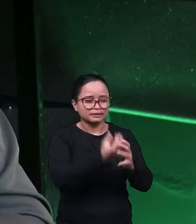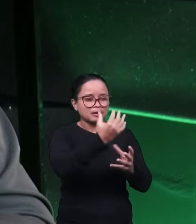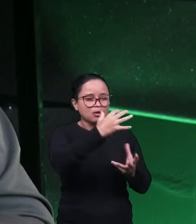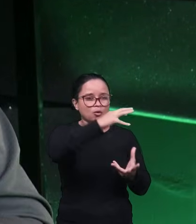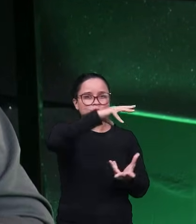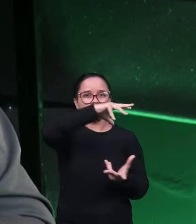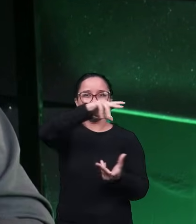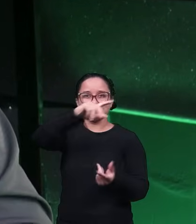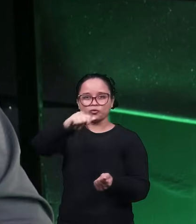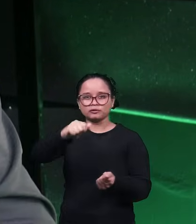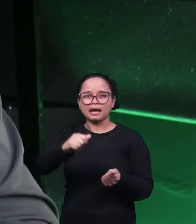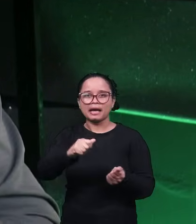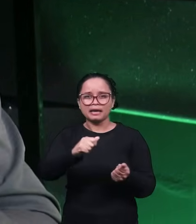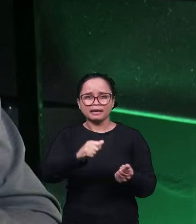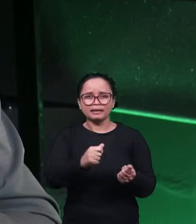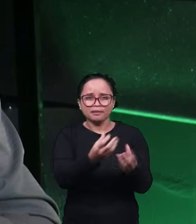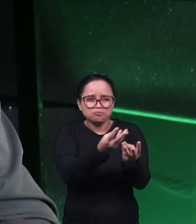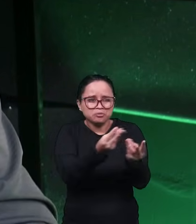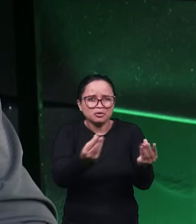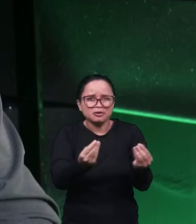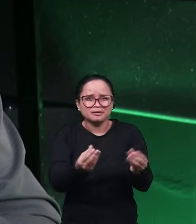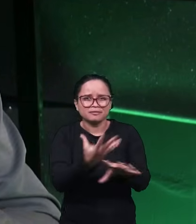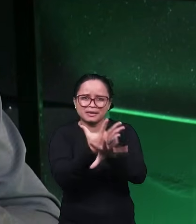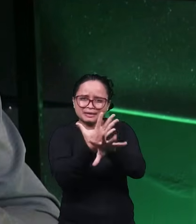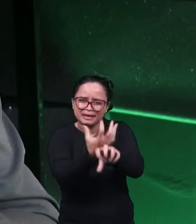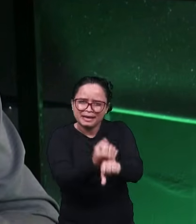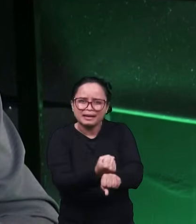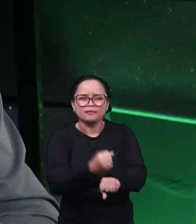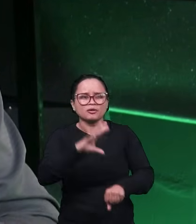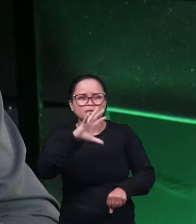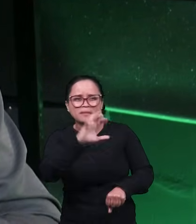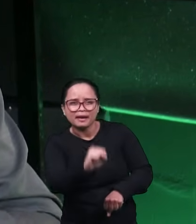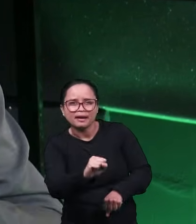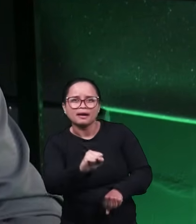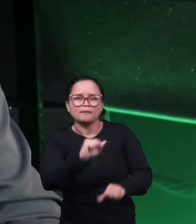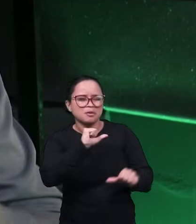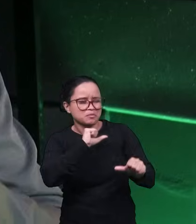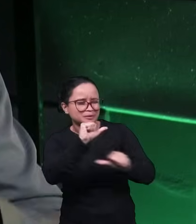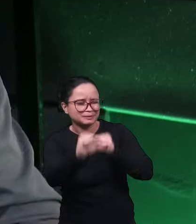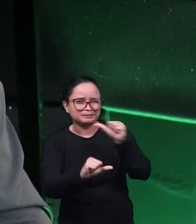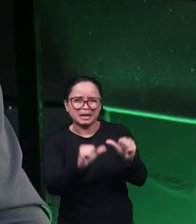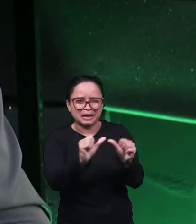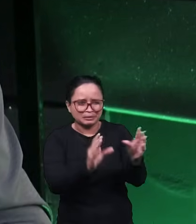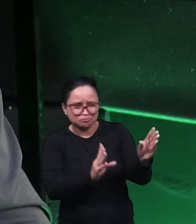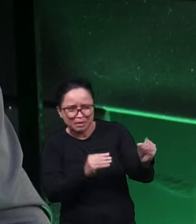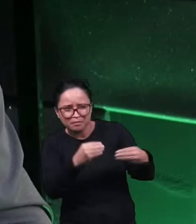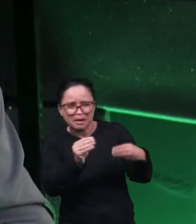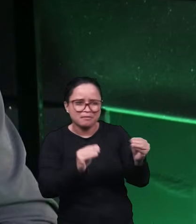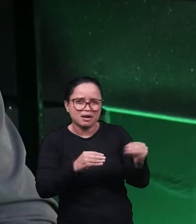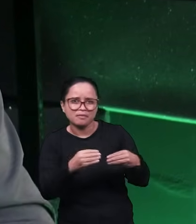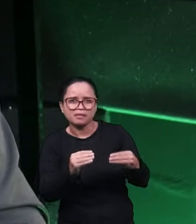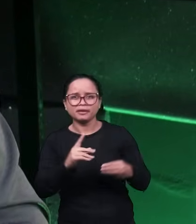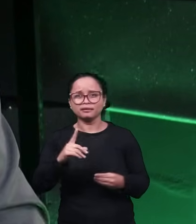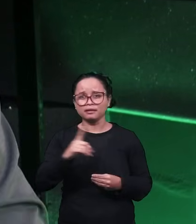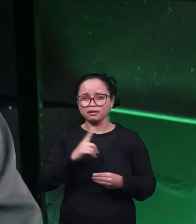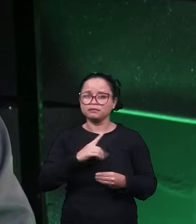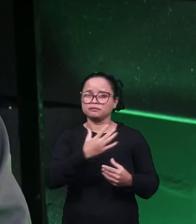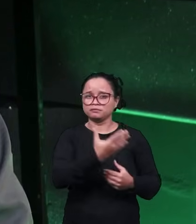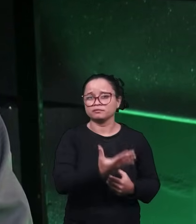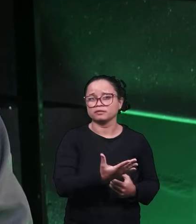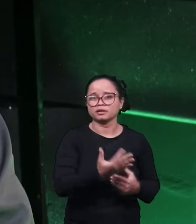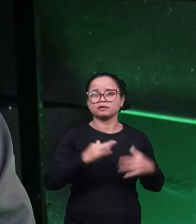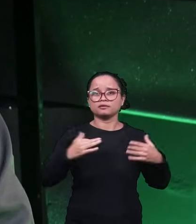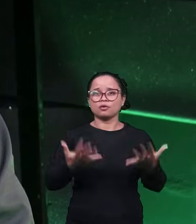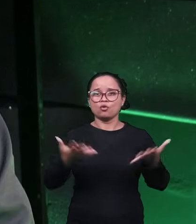ser apalpada, ela pode ser dividida, ela pode ser mudada, moldada. Então, às vezes, o que nós